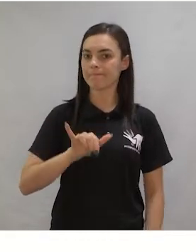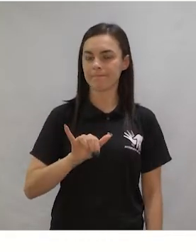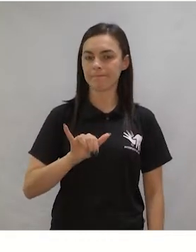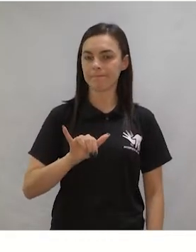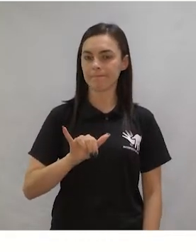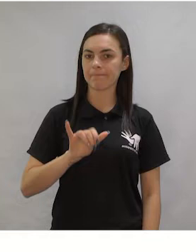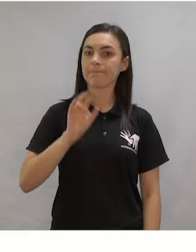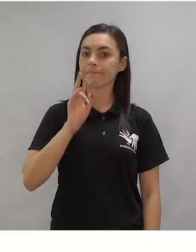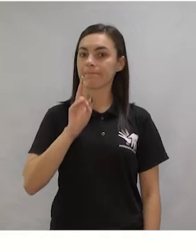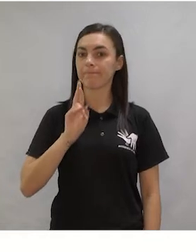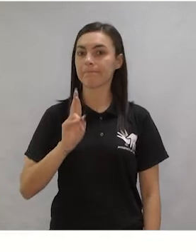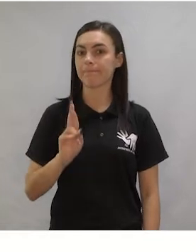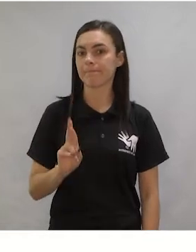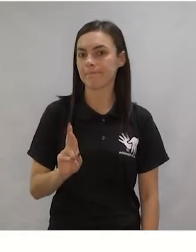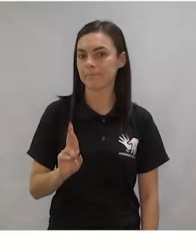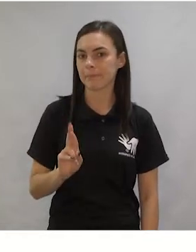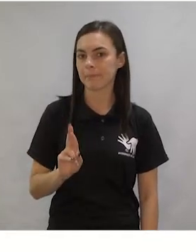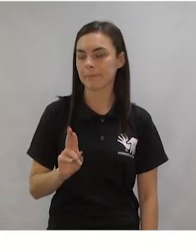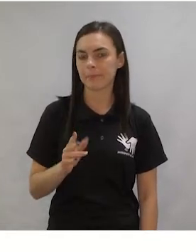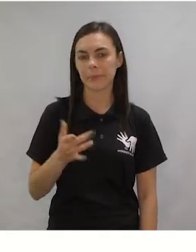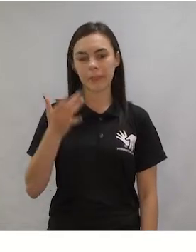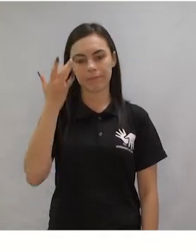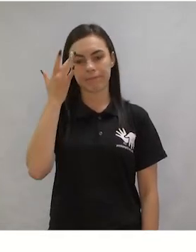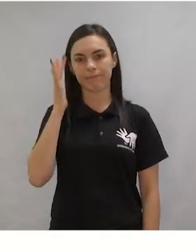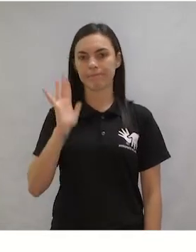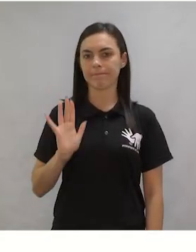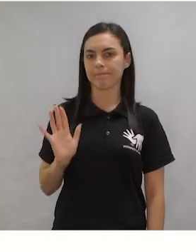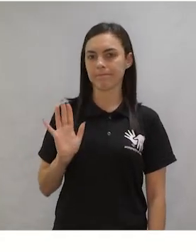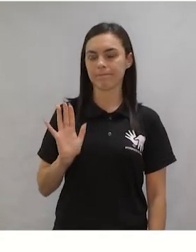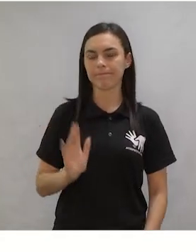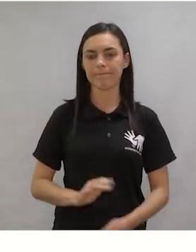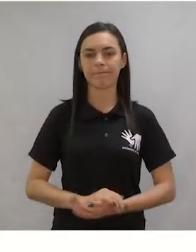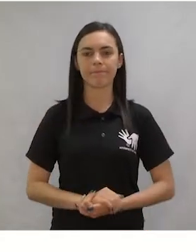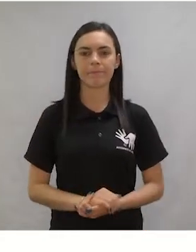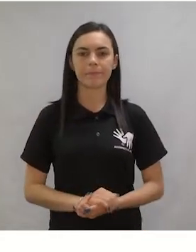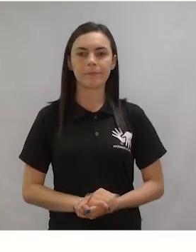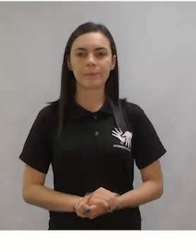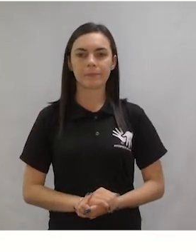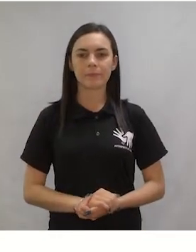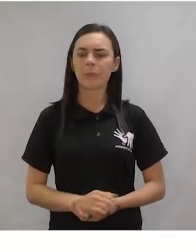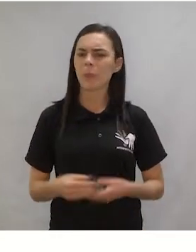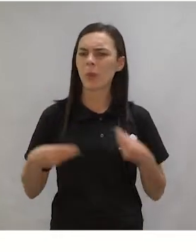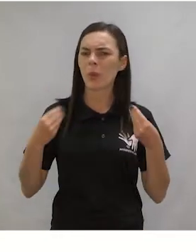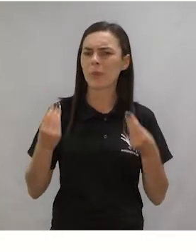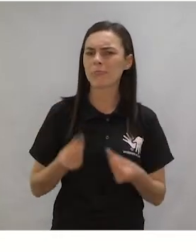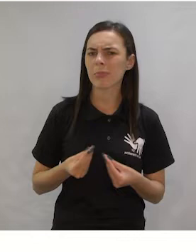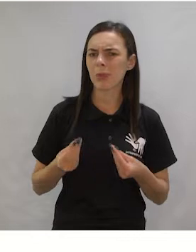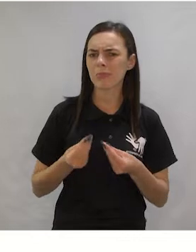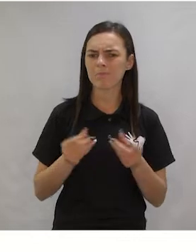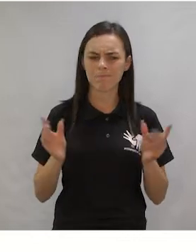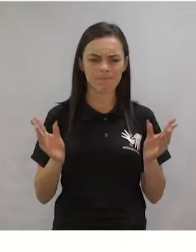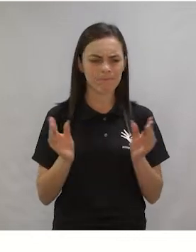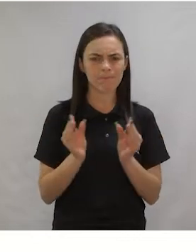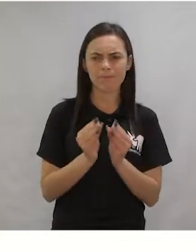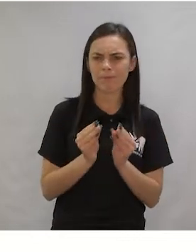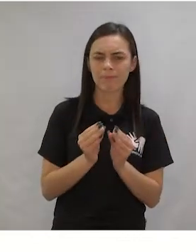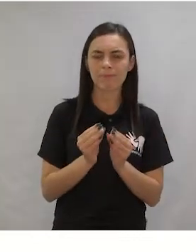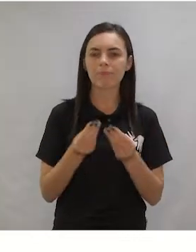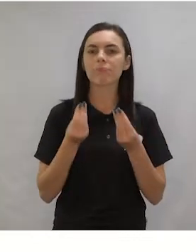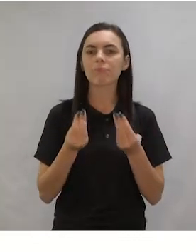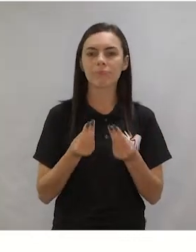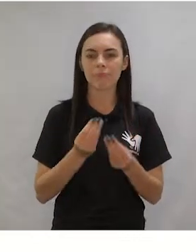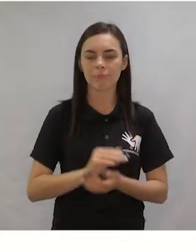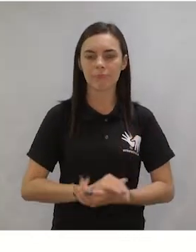Y. É igual, que a gente não sabe esse resultado. Como que a gente pode simplificar essa expressão